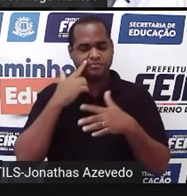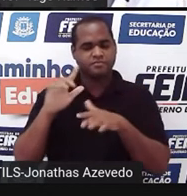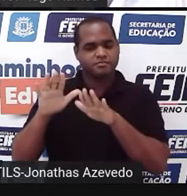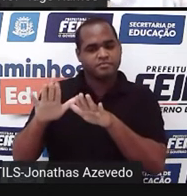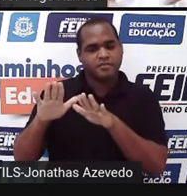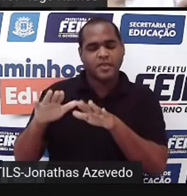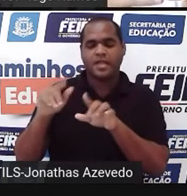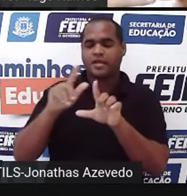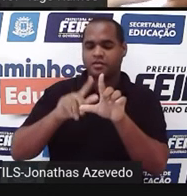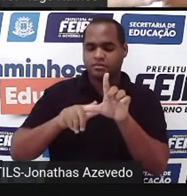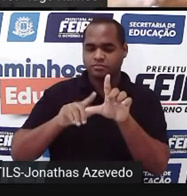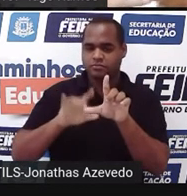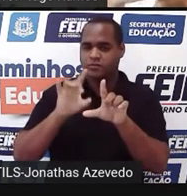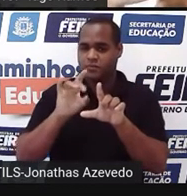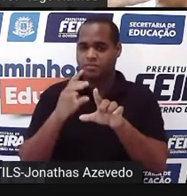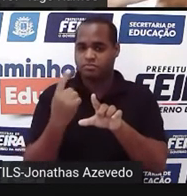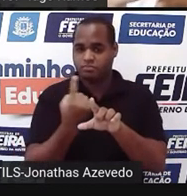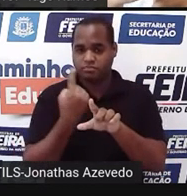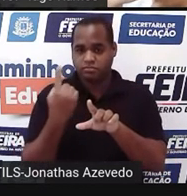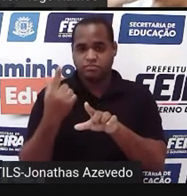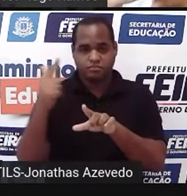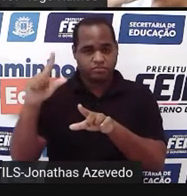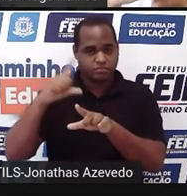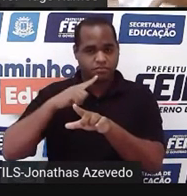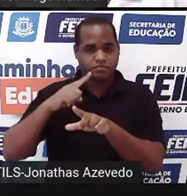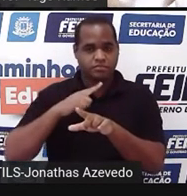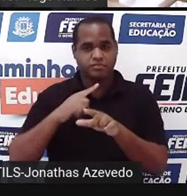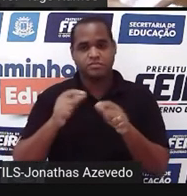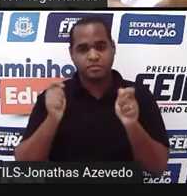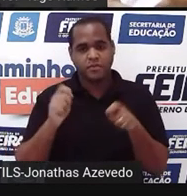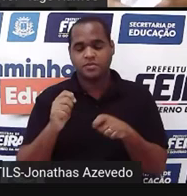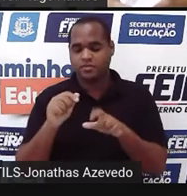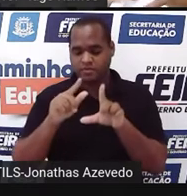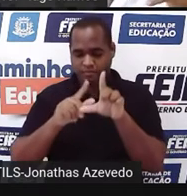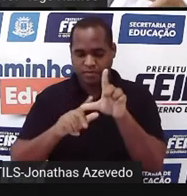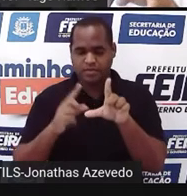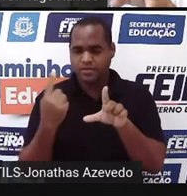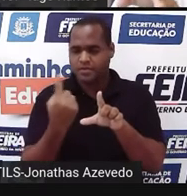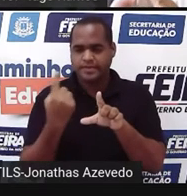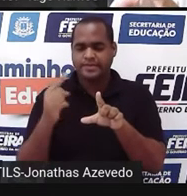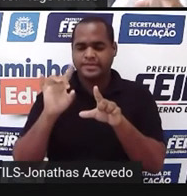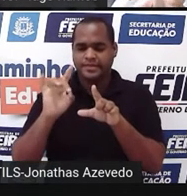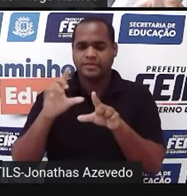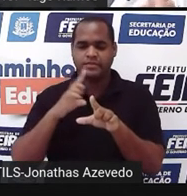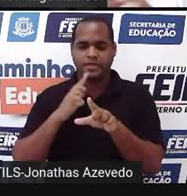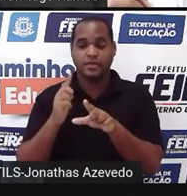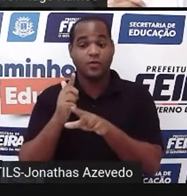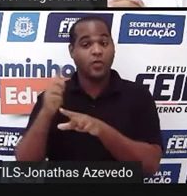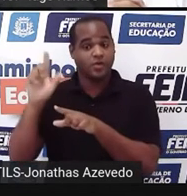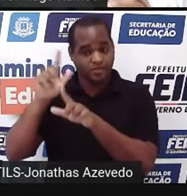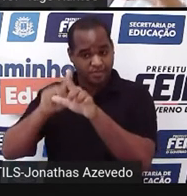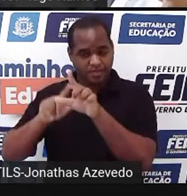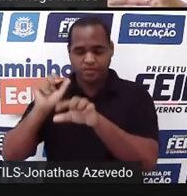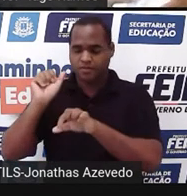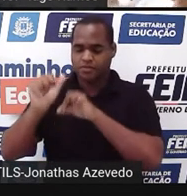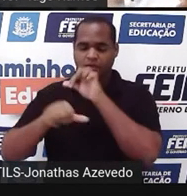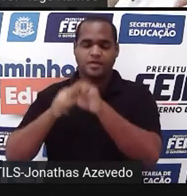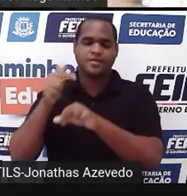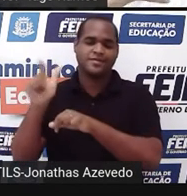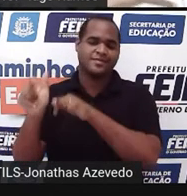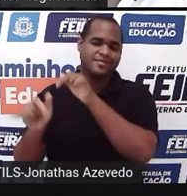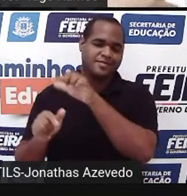deixa uma letra sozinha de um lado deixa ela sozinha a outra letra você muda de lado